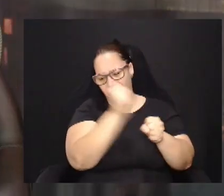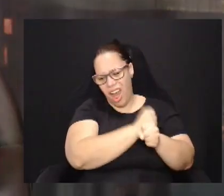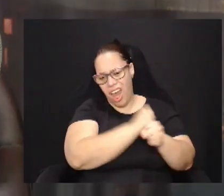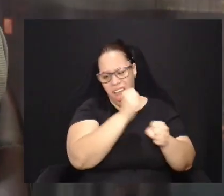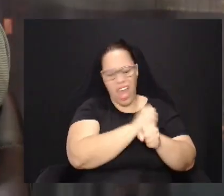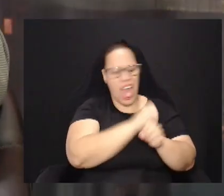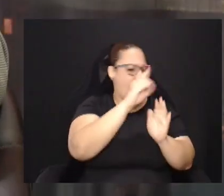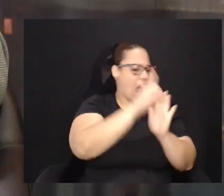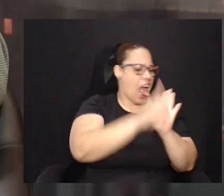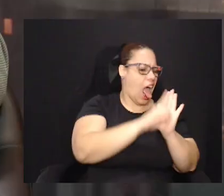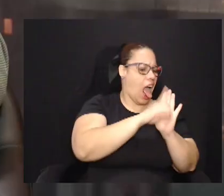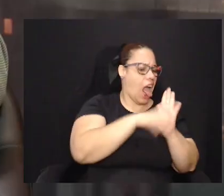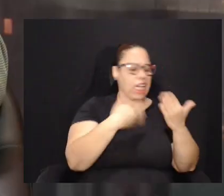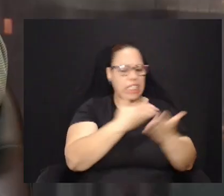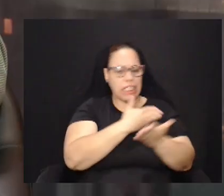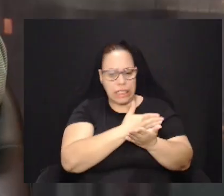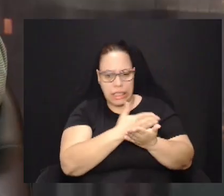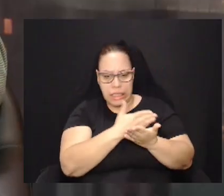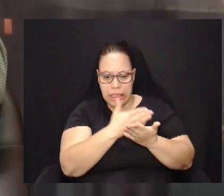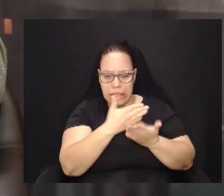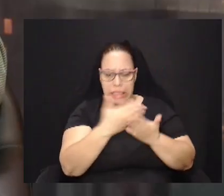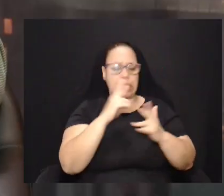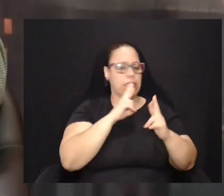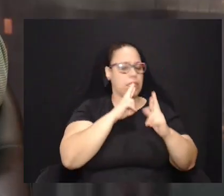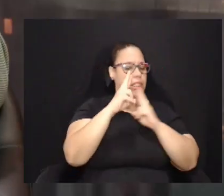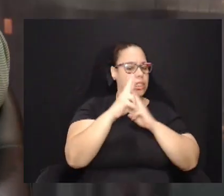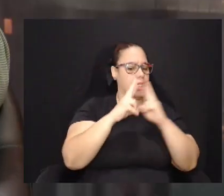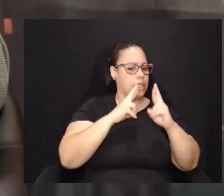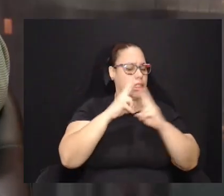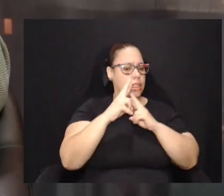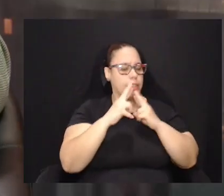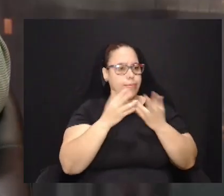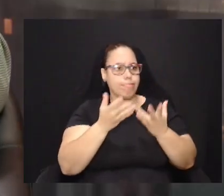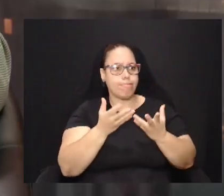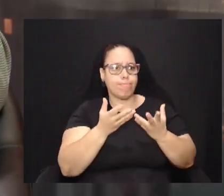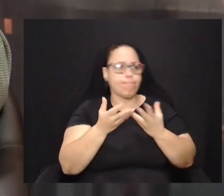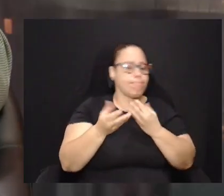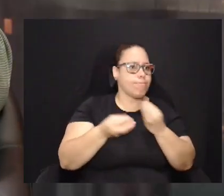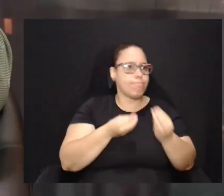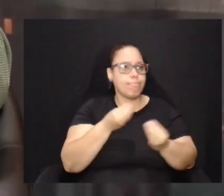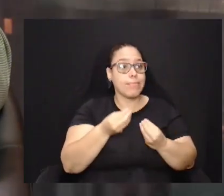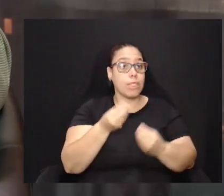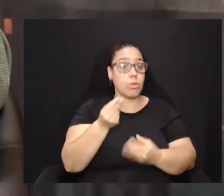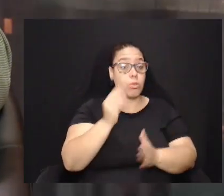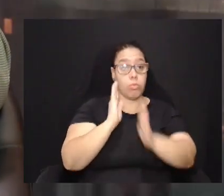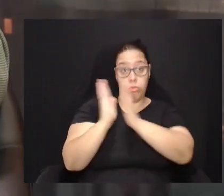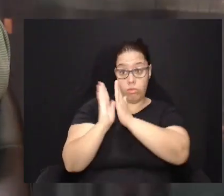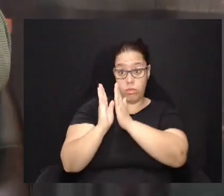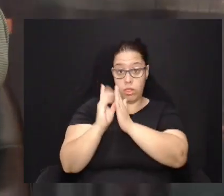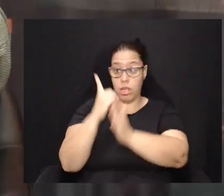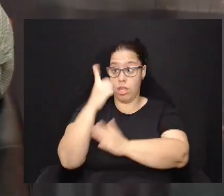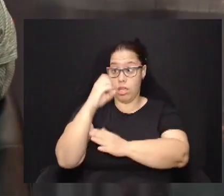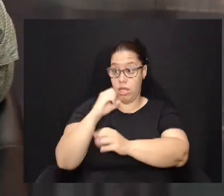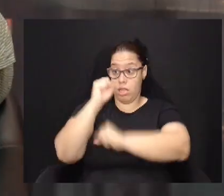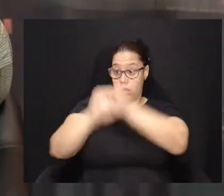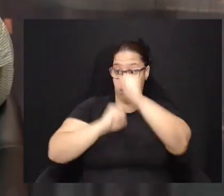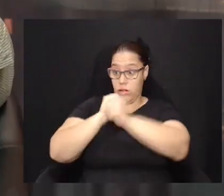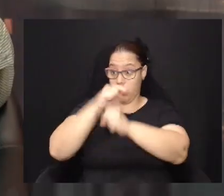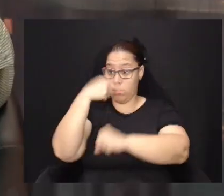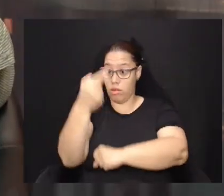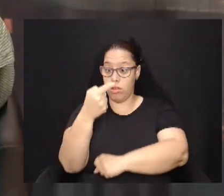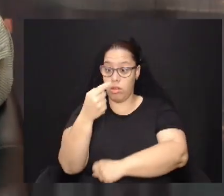você começa um relacionamento numa determinada época, 10 anos depois, já são duas